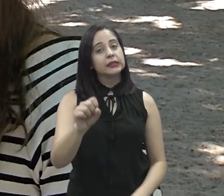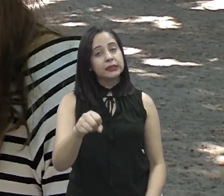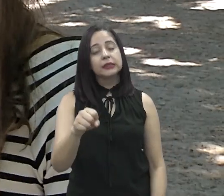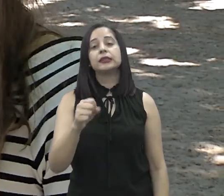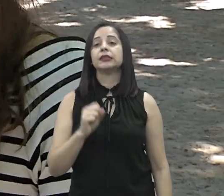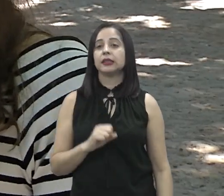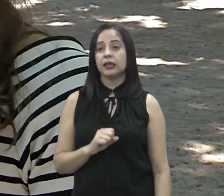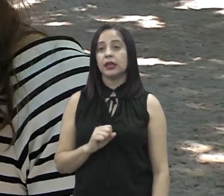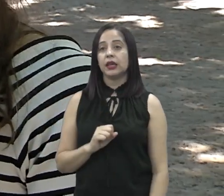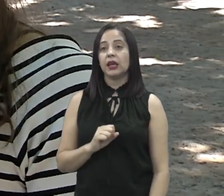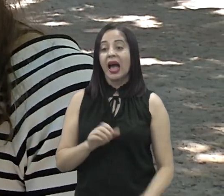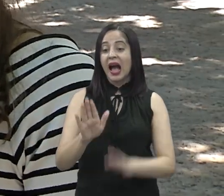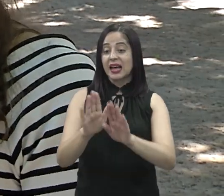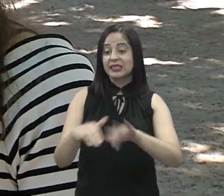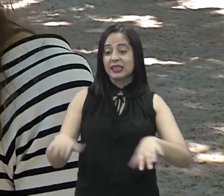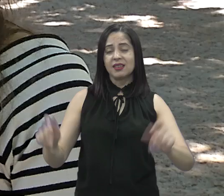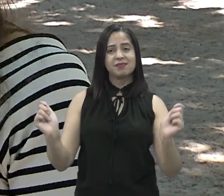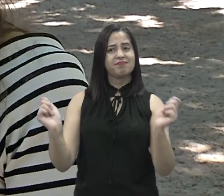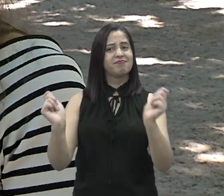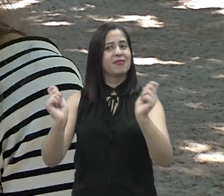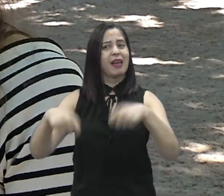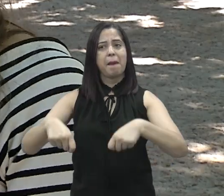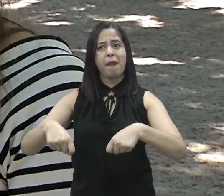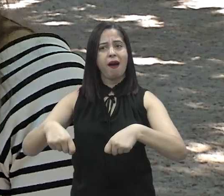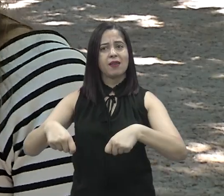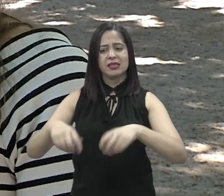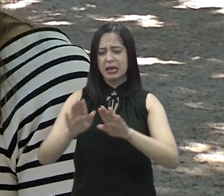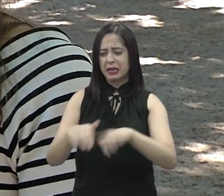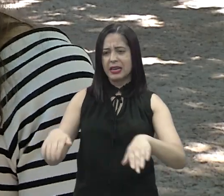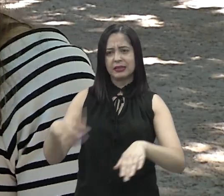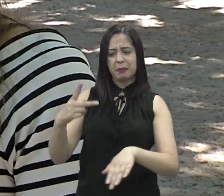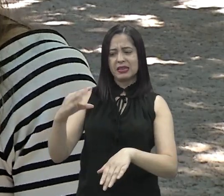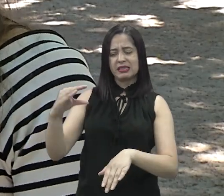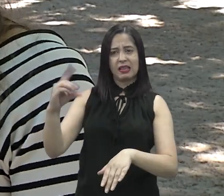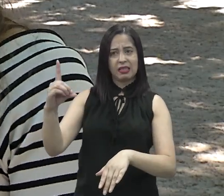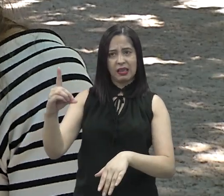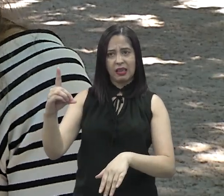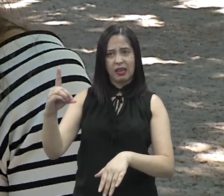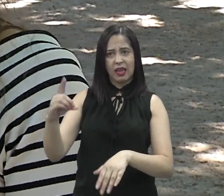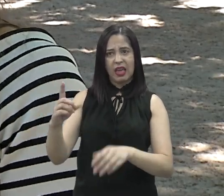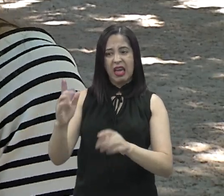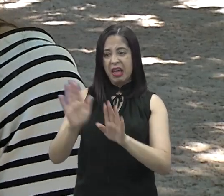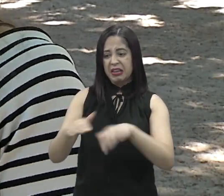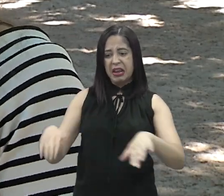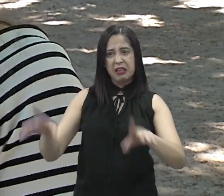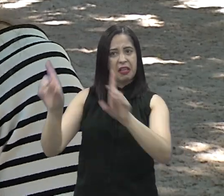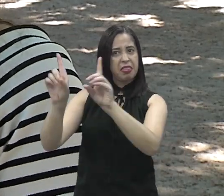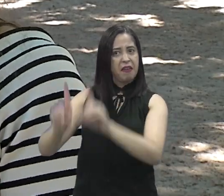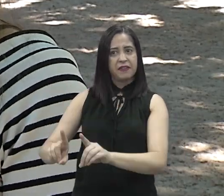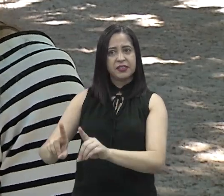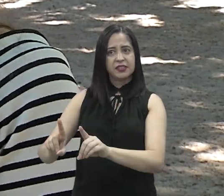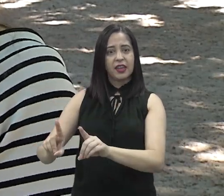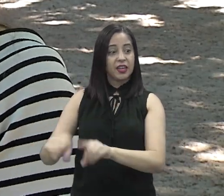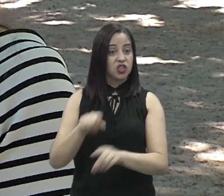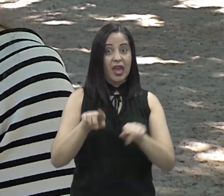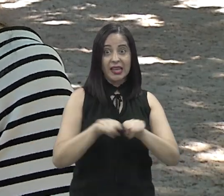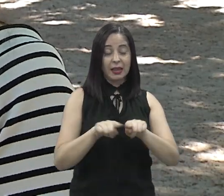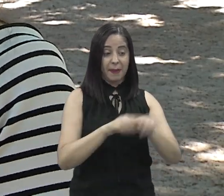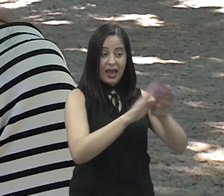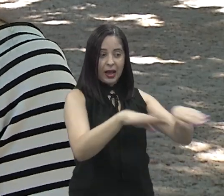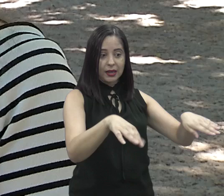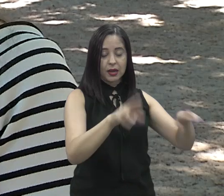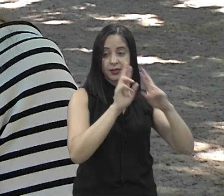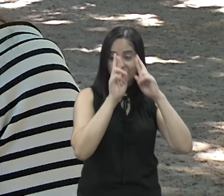ampliar possibilidades para crianças PCDs, né? e para outras crianças aprenderem também